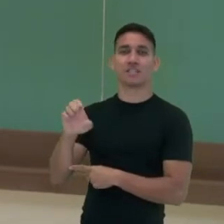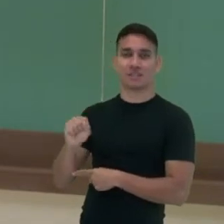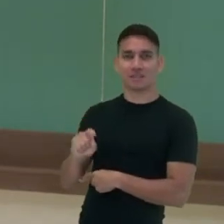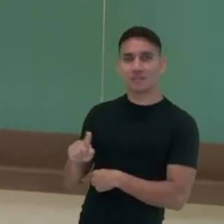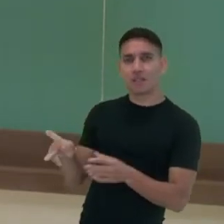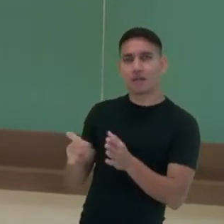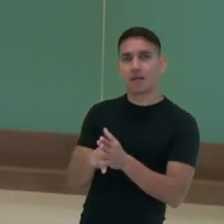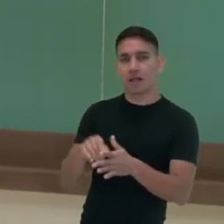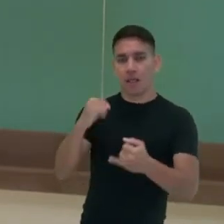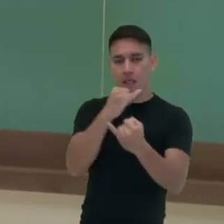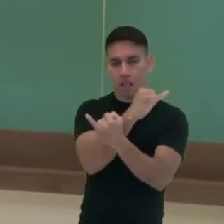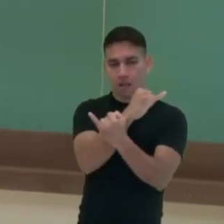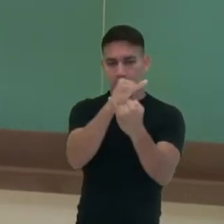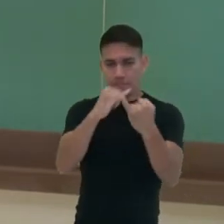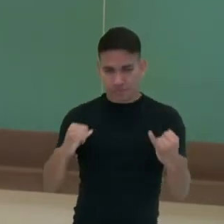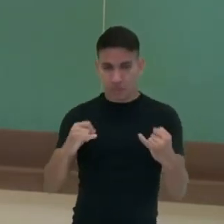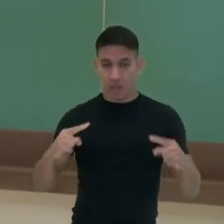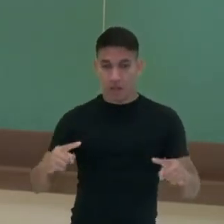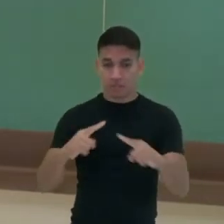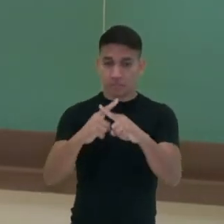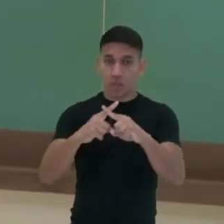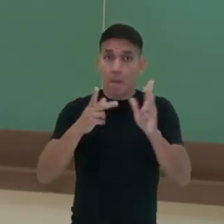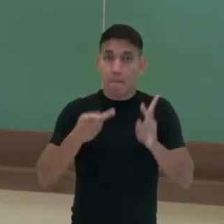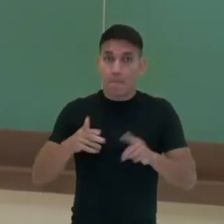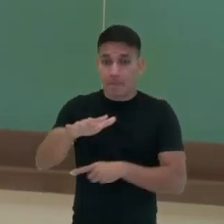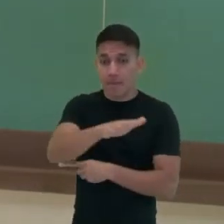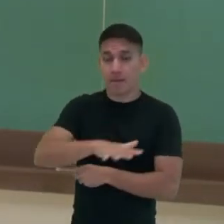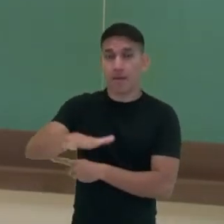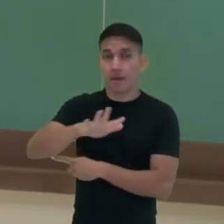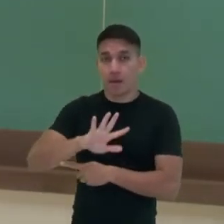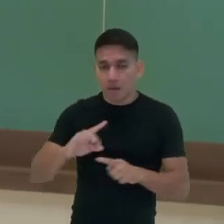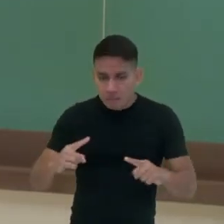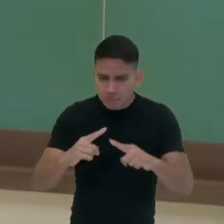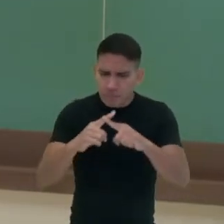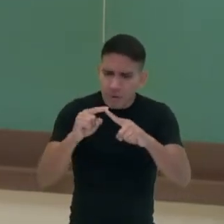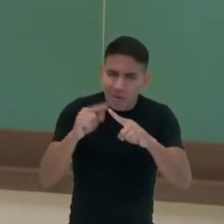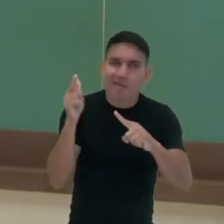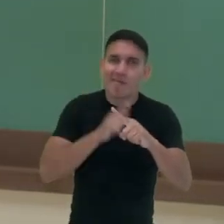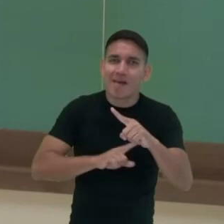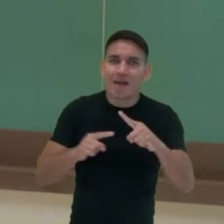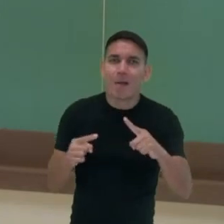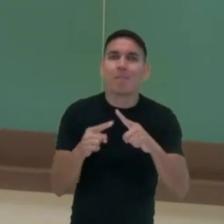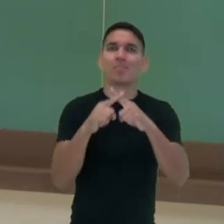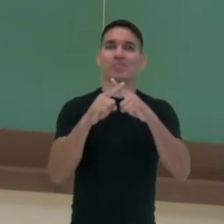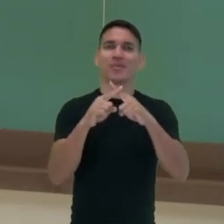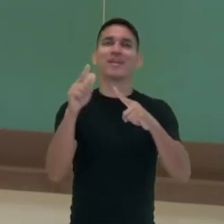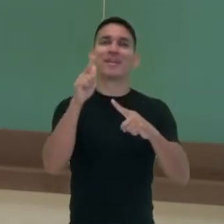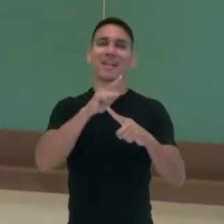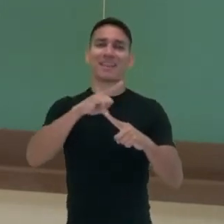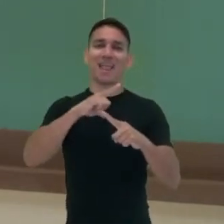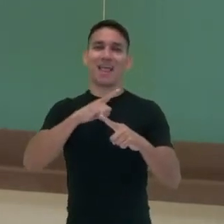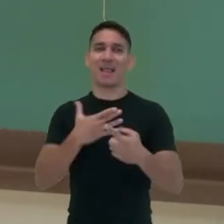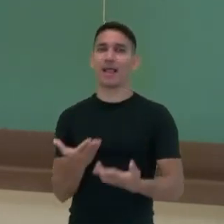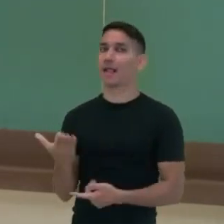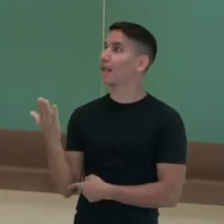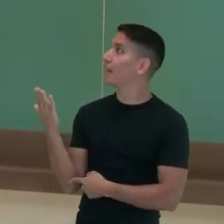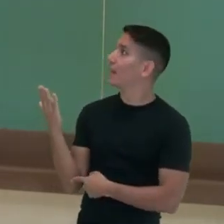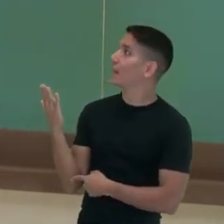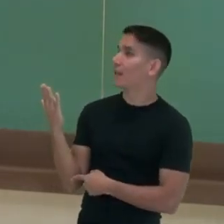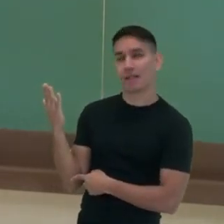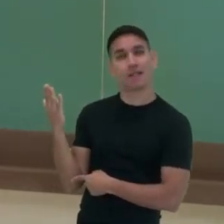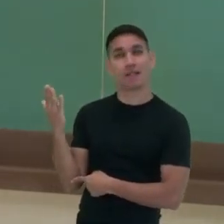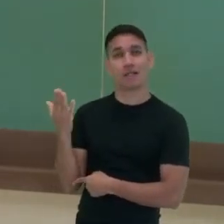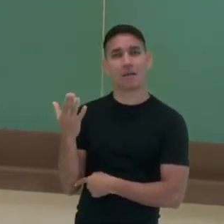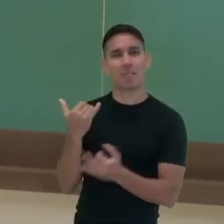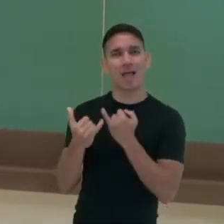que em um mesmo plano elas são concorrentes, quando elas possuem um ponto em comum, ou seja, elas se cruzam, nesse caso, se cruzando, formando